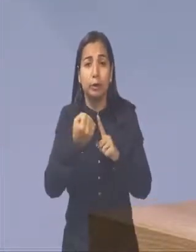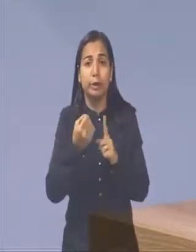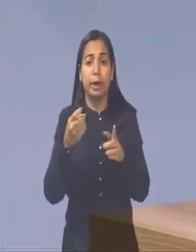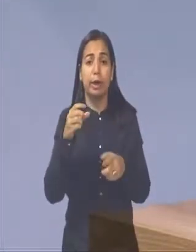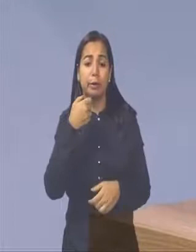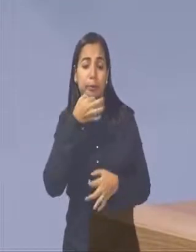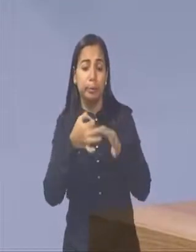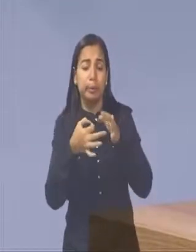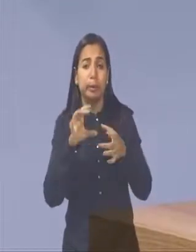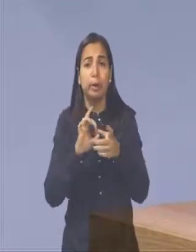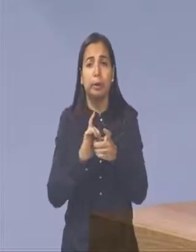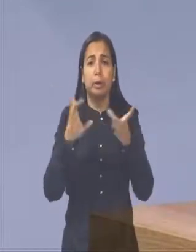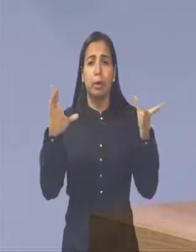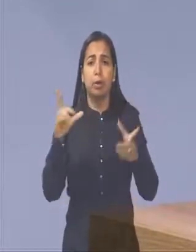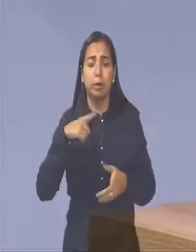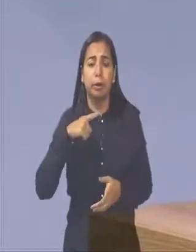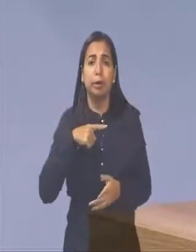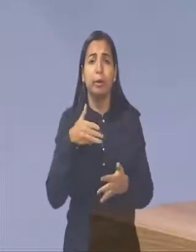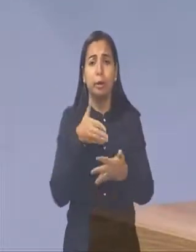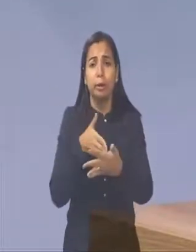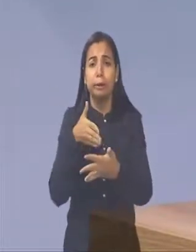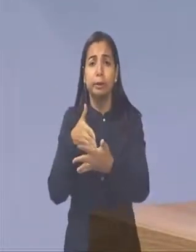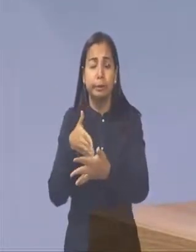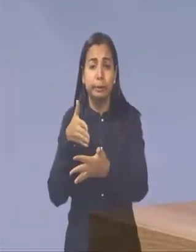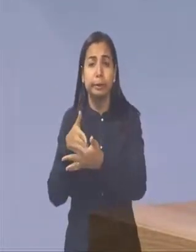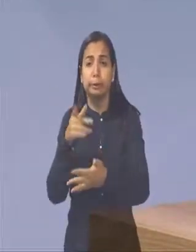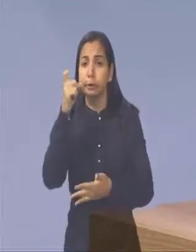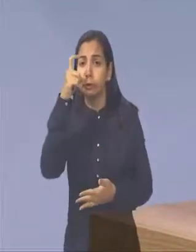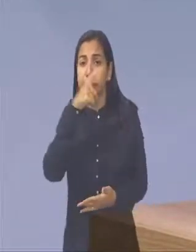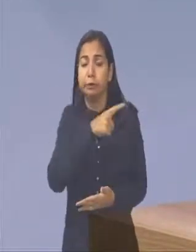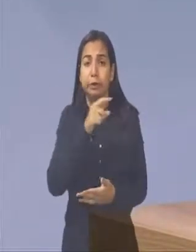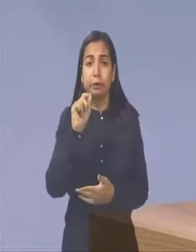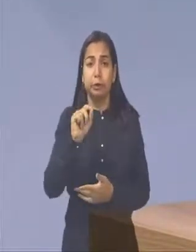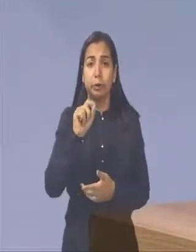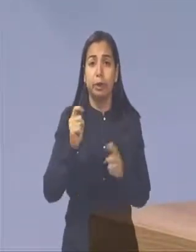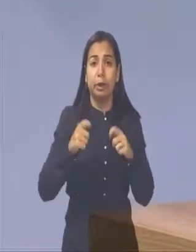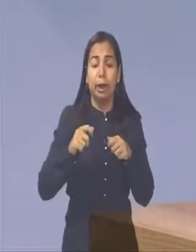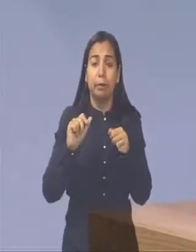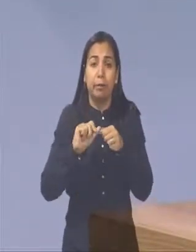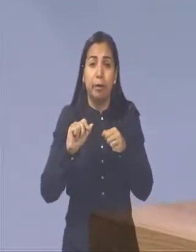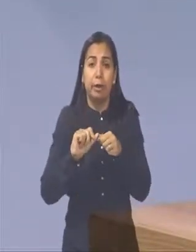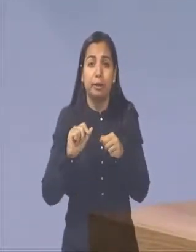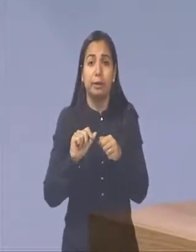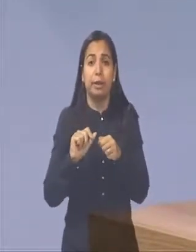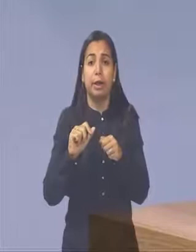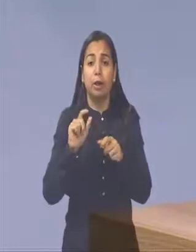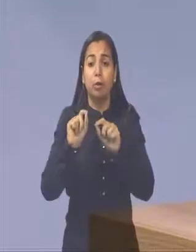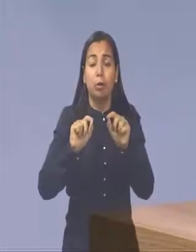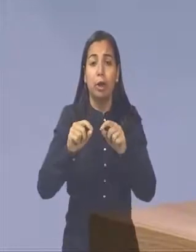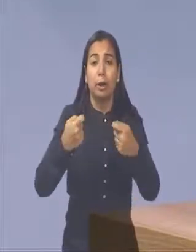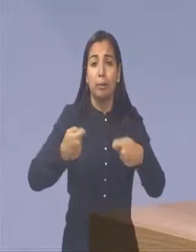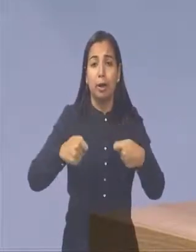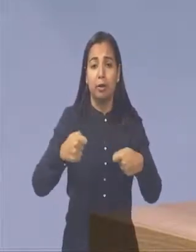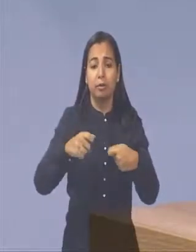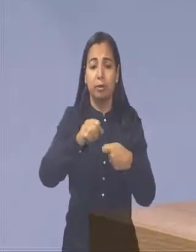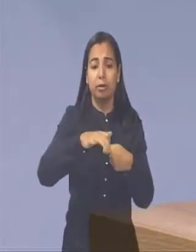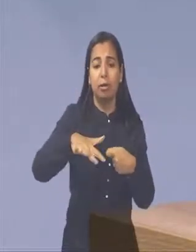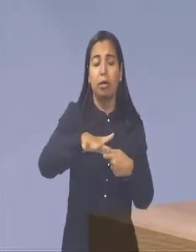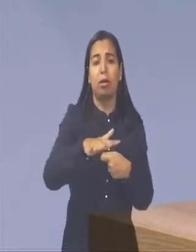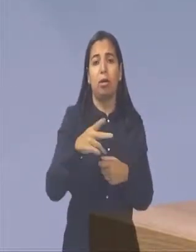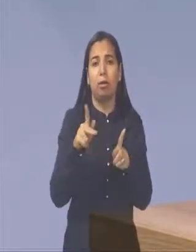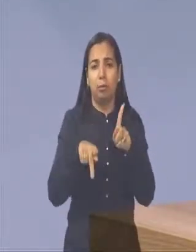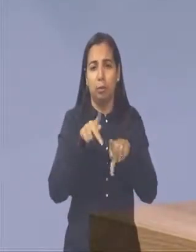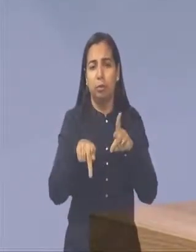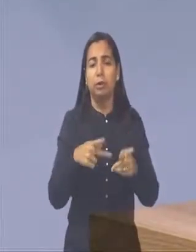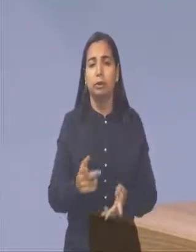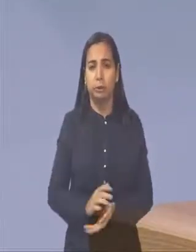que já chega na sua dificuldade de realização dos serviços e acumulação de demanda de serviço feito pela população. Infelizmente,